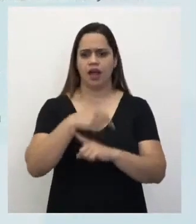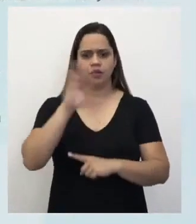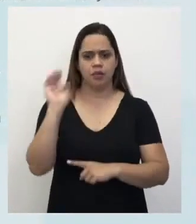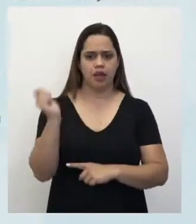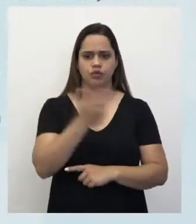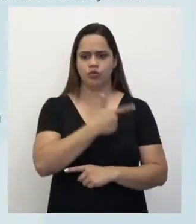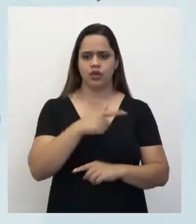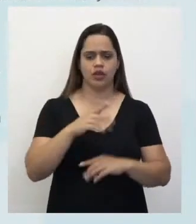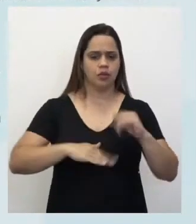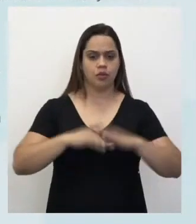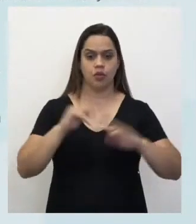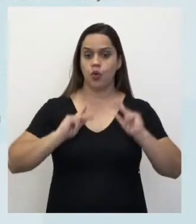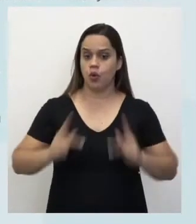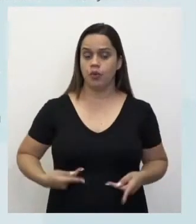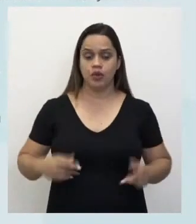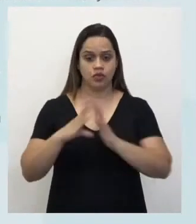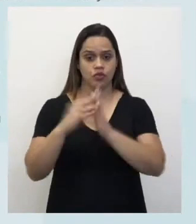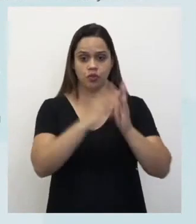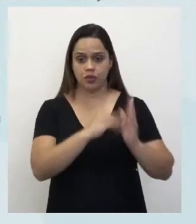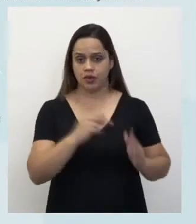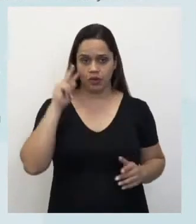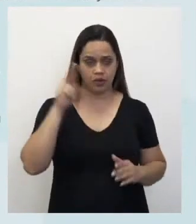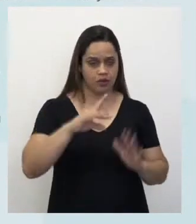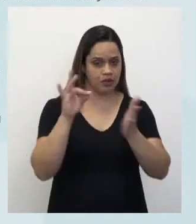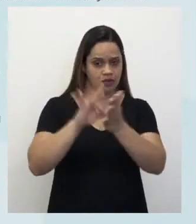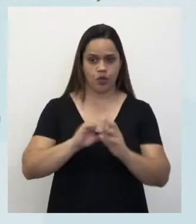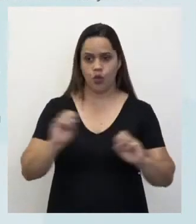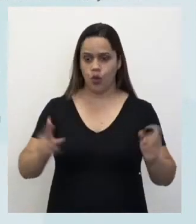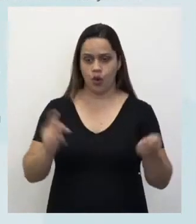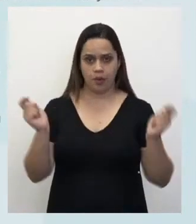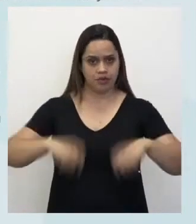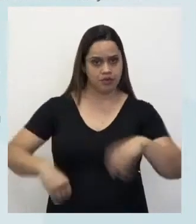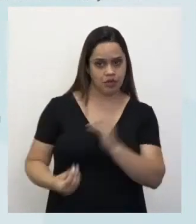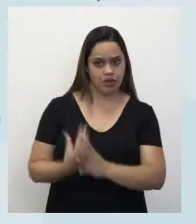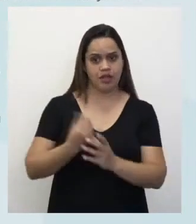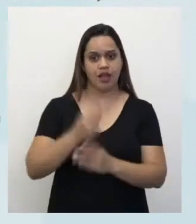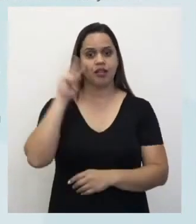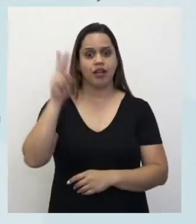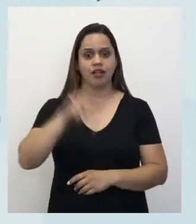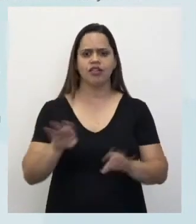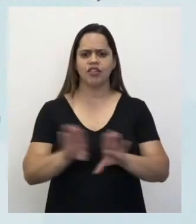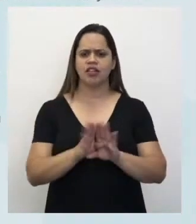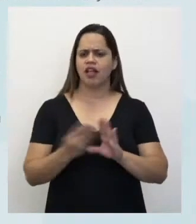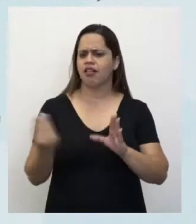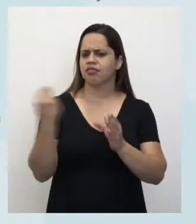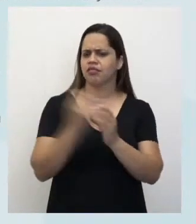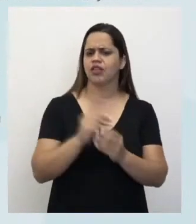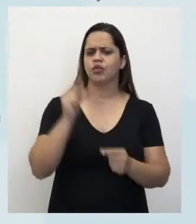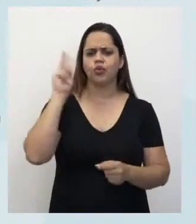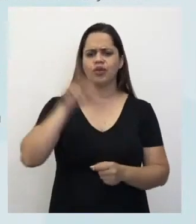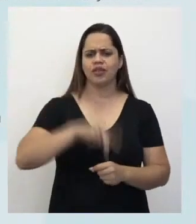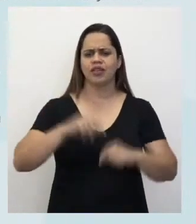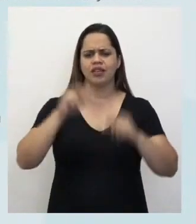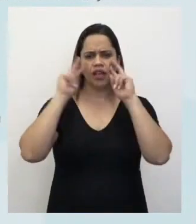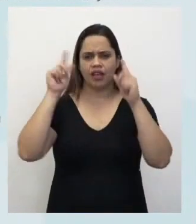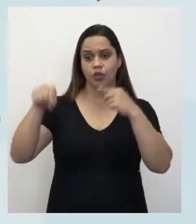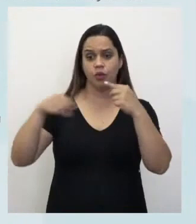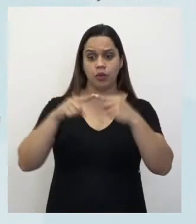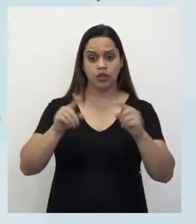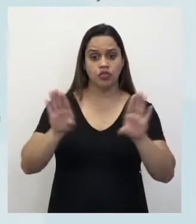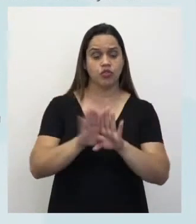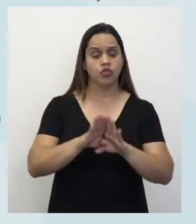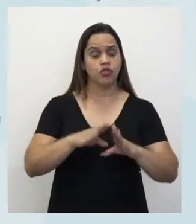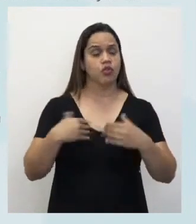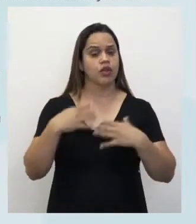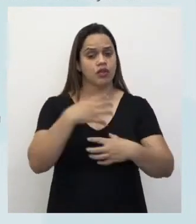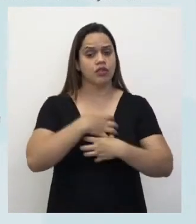mera habilidade humana de imitação da realidade ou a capacidade de criar, está imbuída de toda uma gama de intencionalidades e sentidos na adoção do